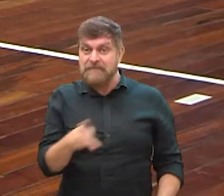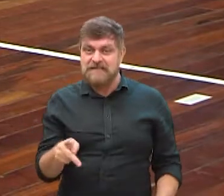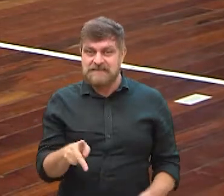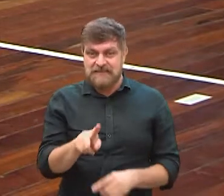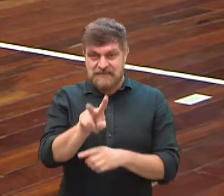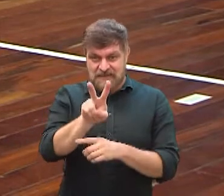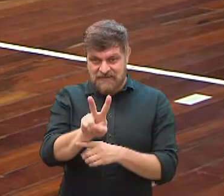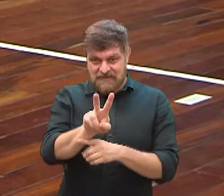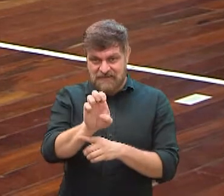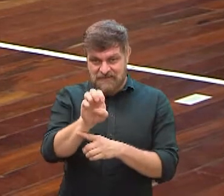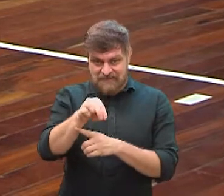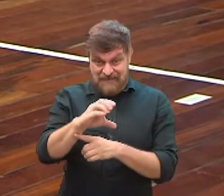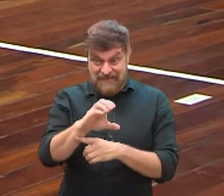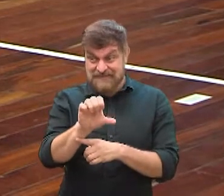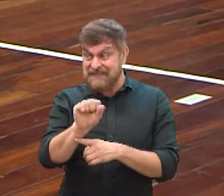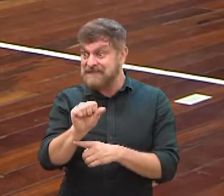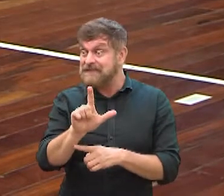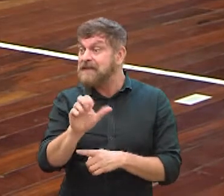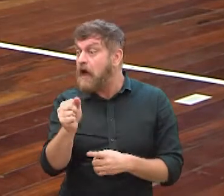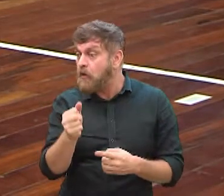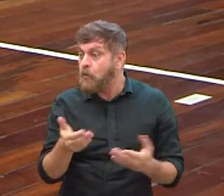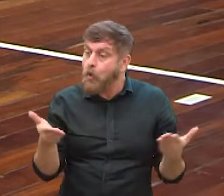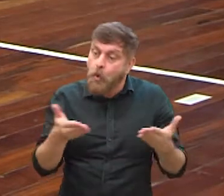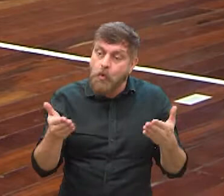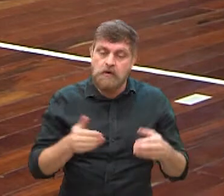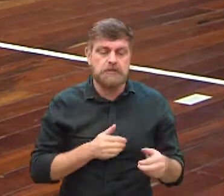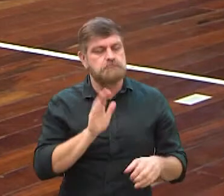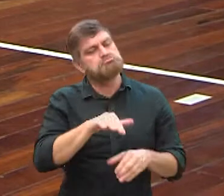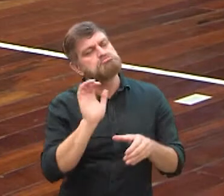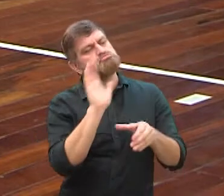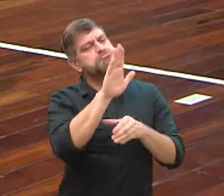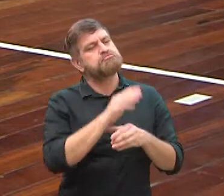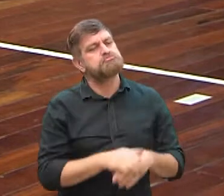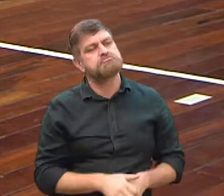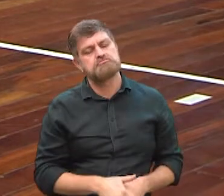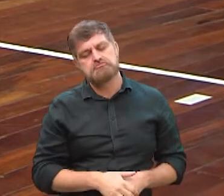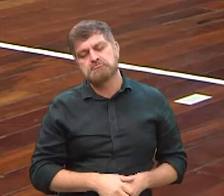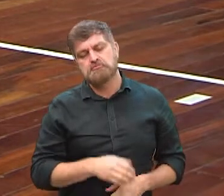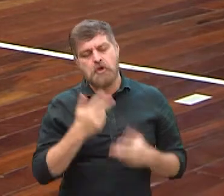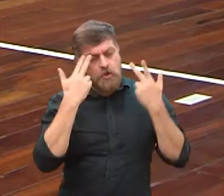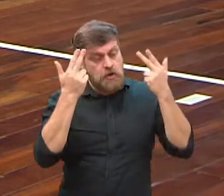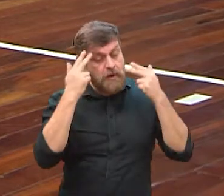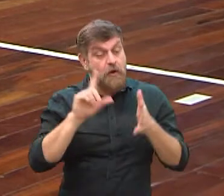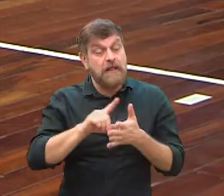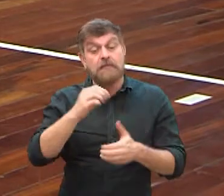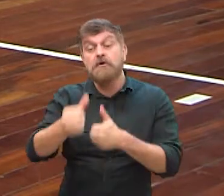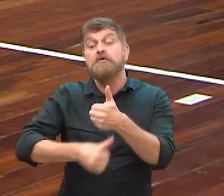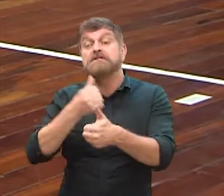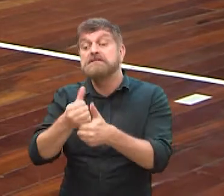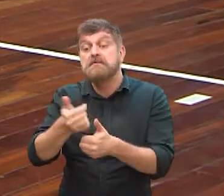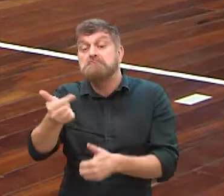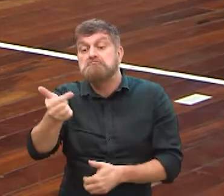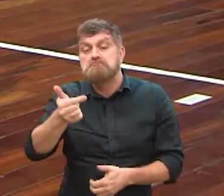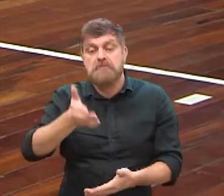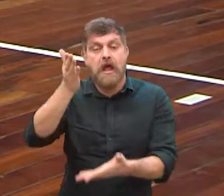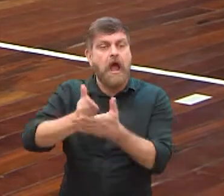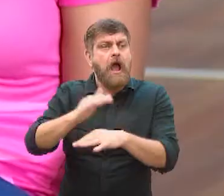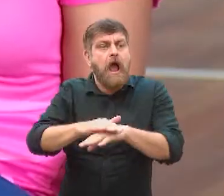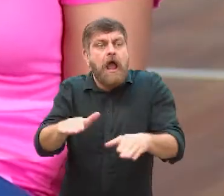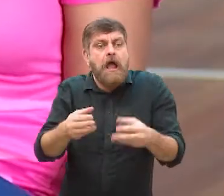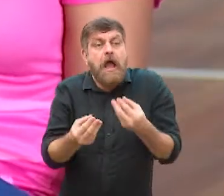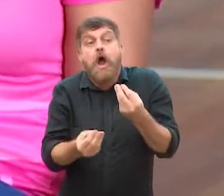atleta, como é que você vê essa instabilidade? Hoje está num projeto, de repente no segundo semestre, você não sabe se o time vai continuar existindo.